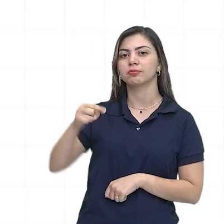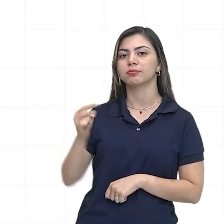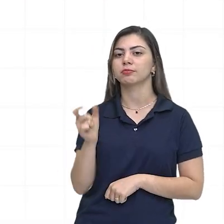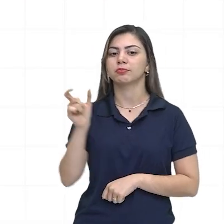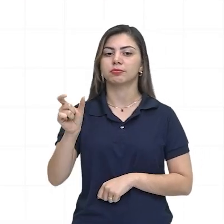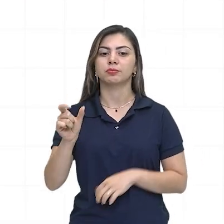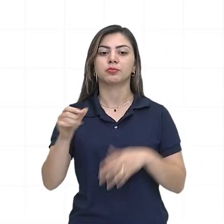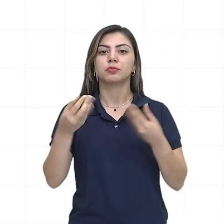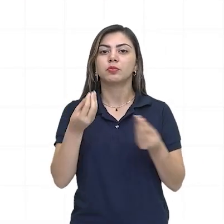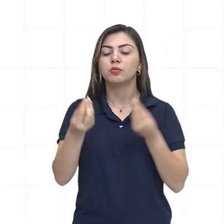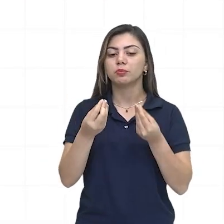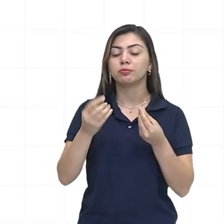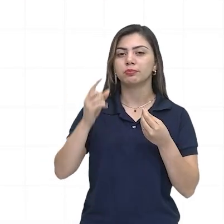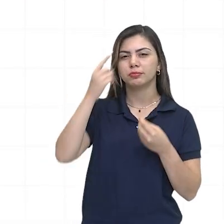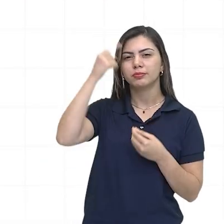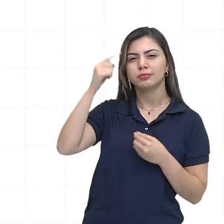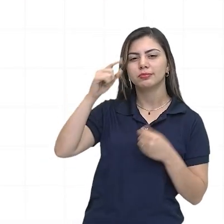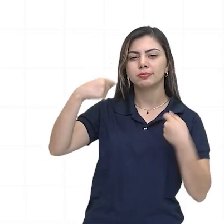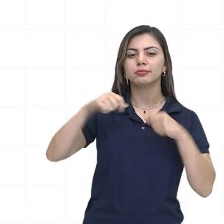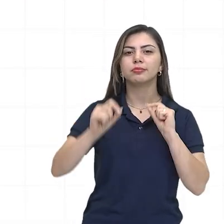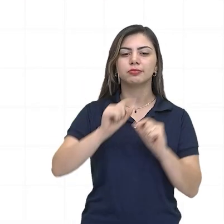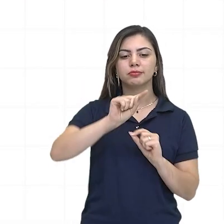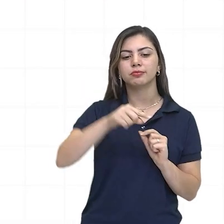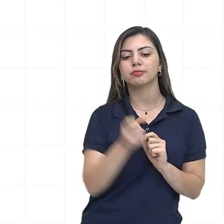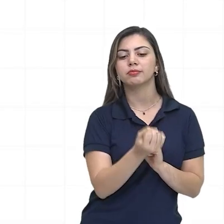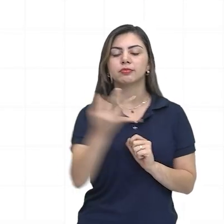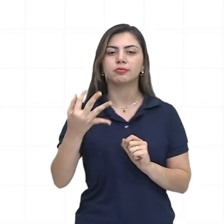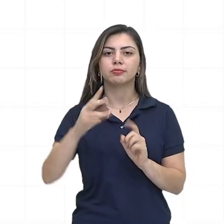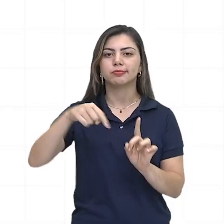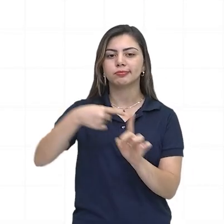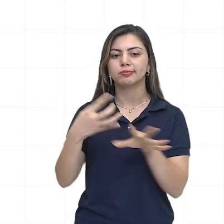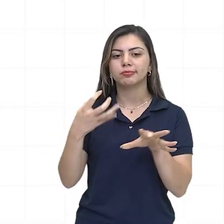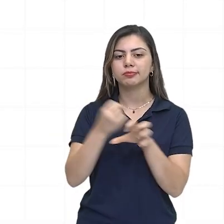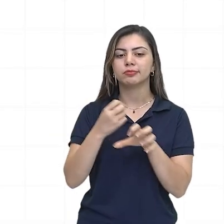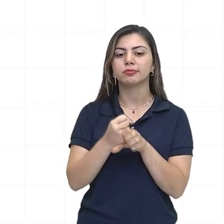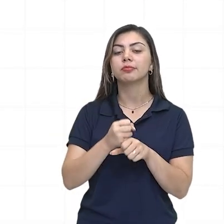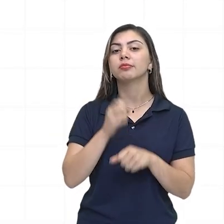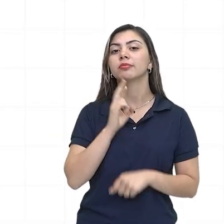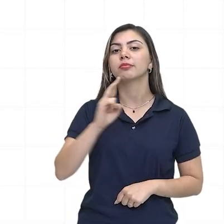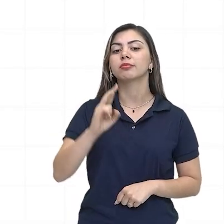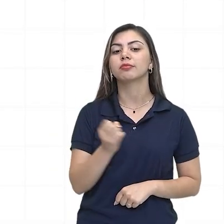teremos 3 casas decimais. Então, o valor é